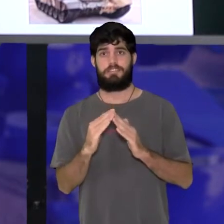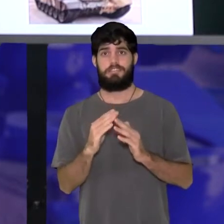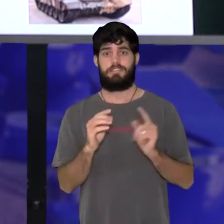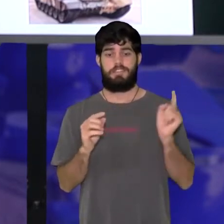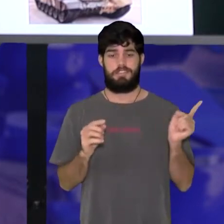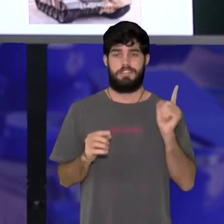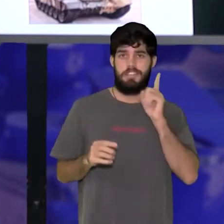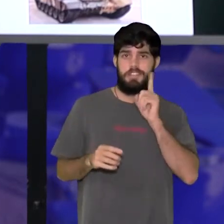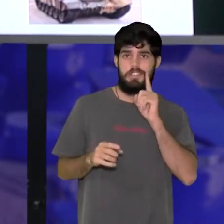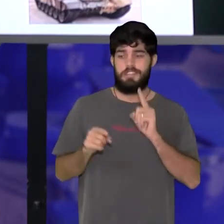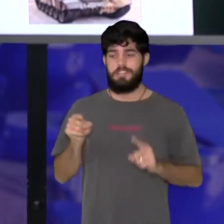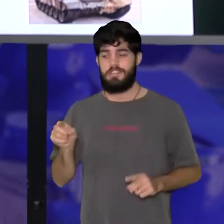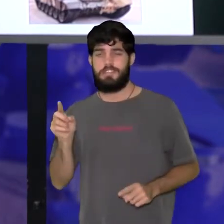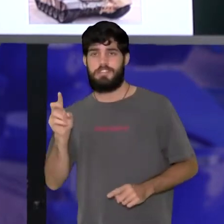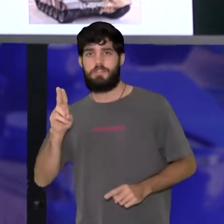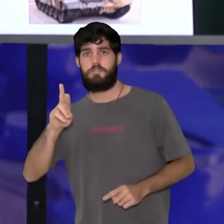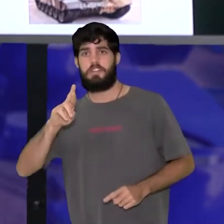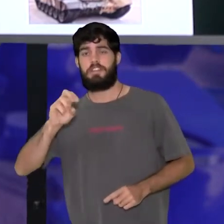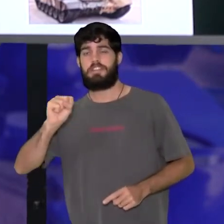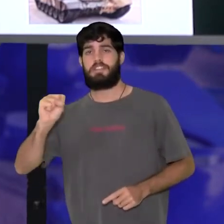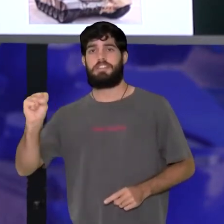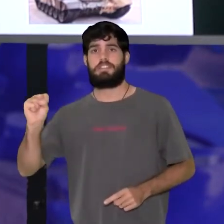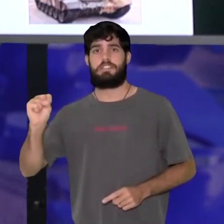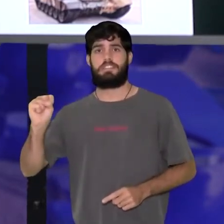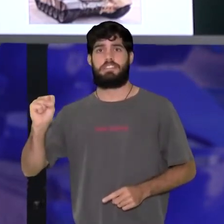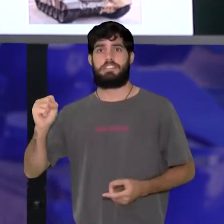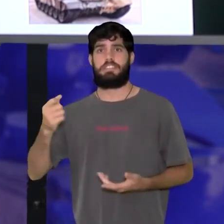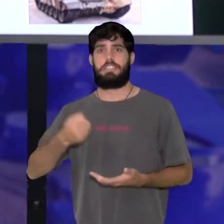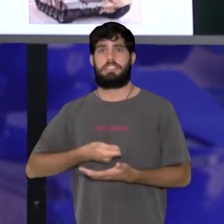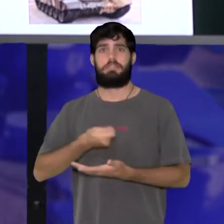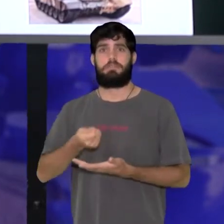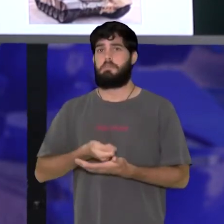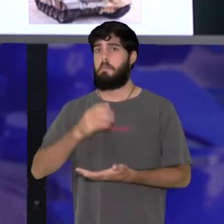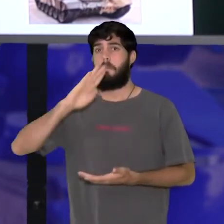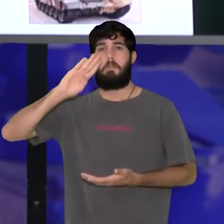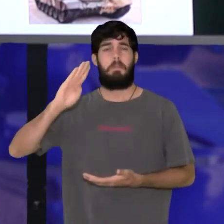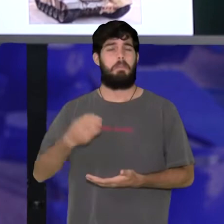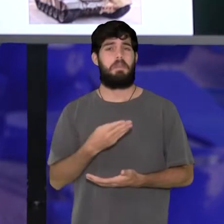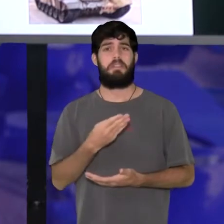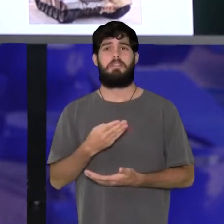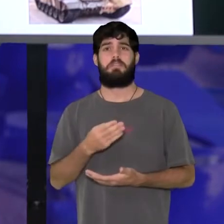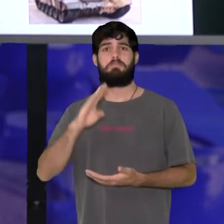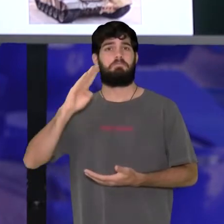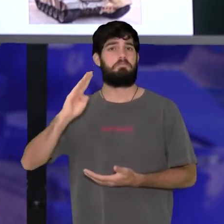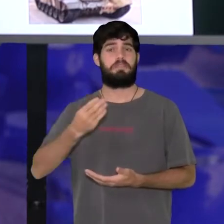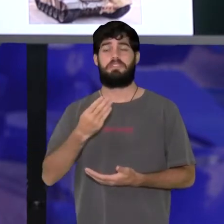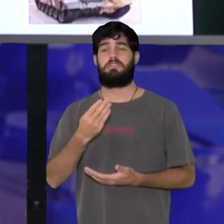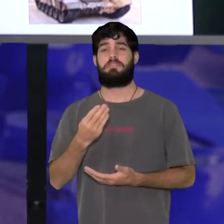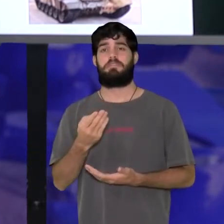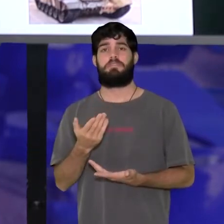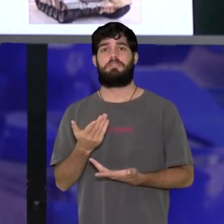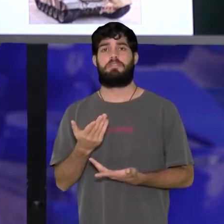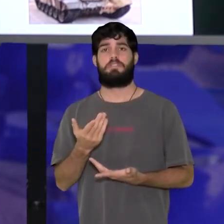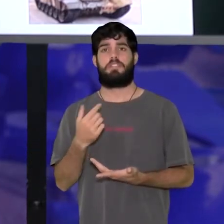Soviética gastaram bilhões e bilhões para construir armas de destruição. Essa